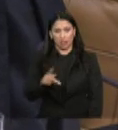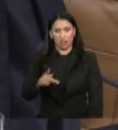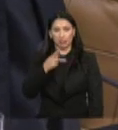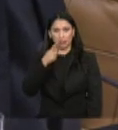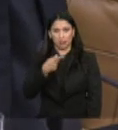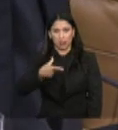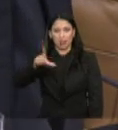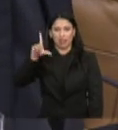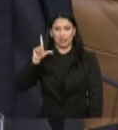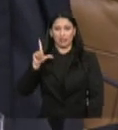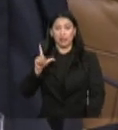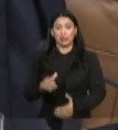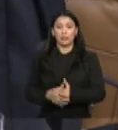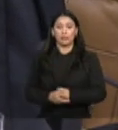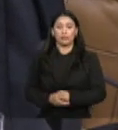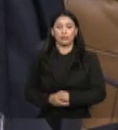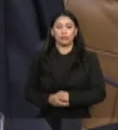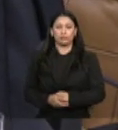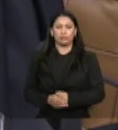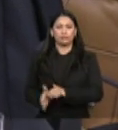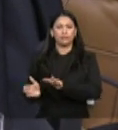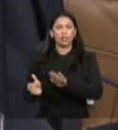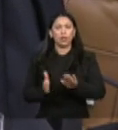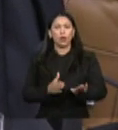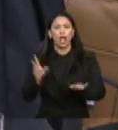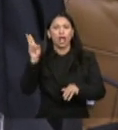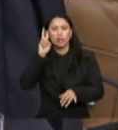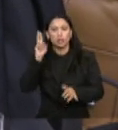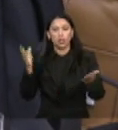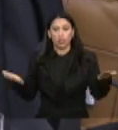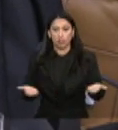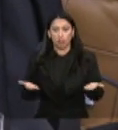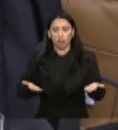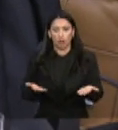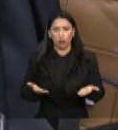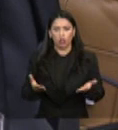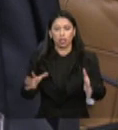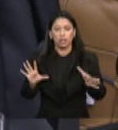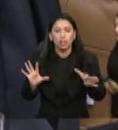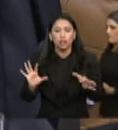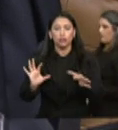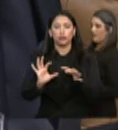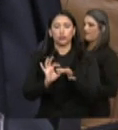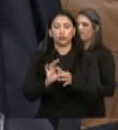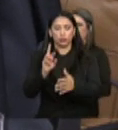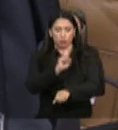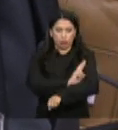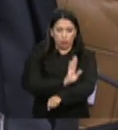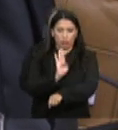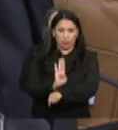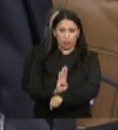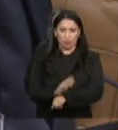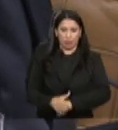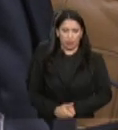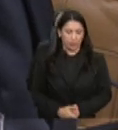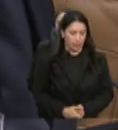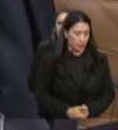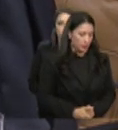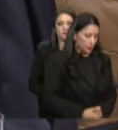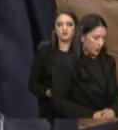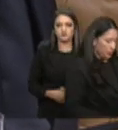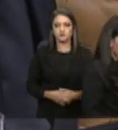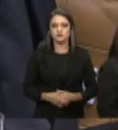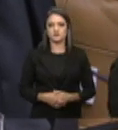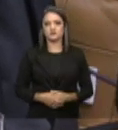presentamos confunde-se com a trajetória de Rui Barbosa o patrono do Senado o patrono